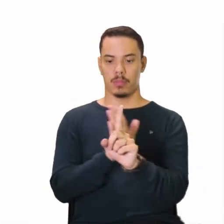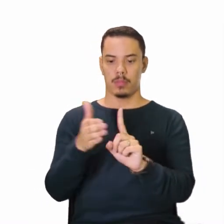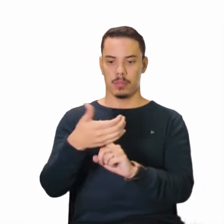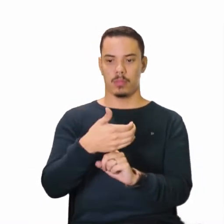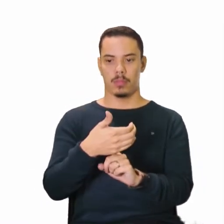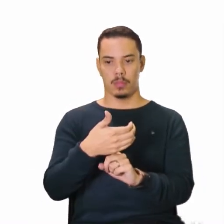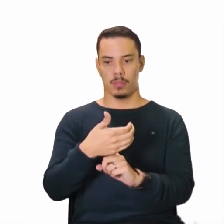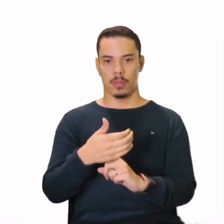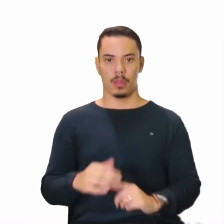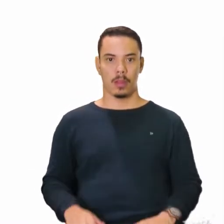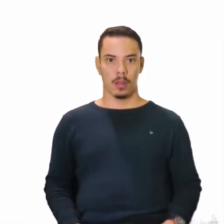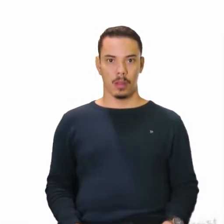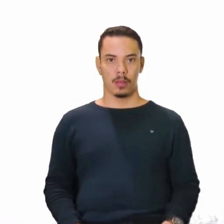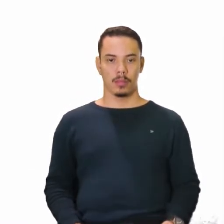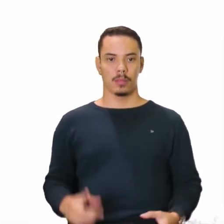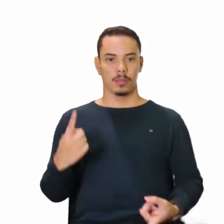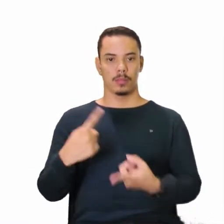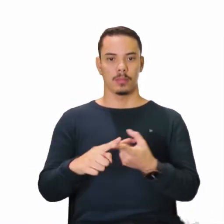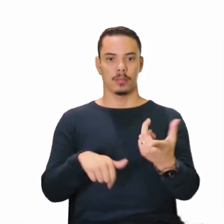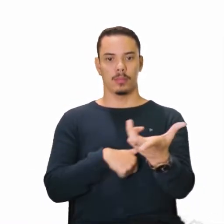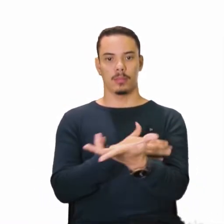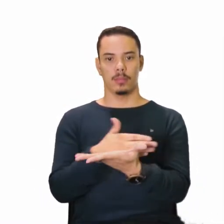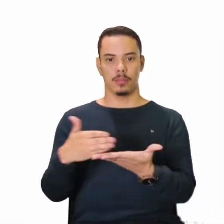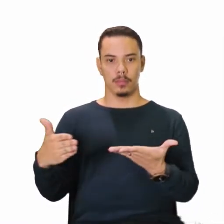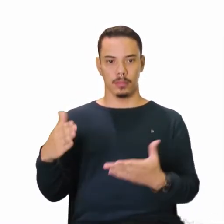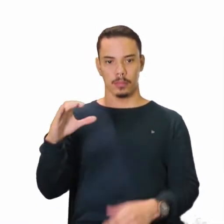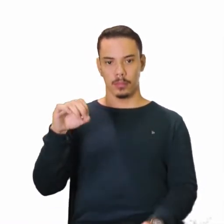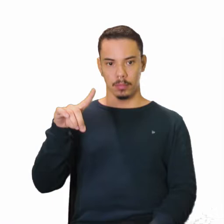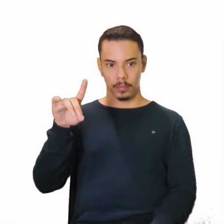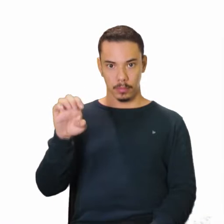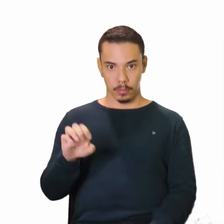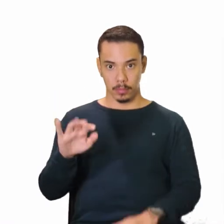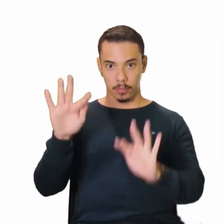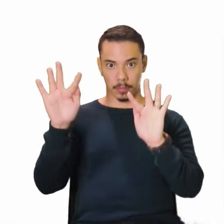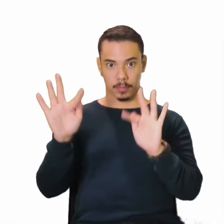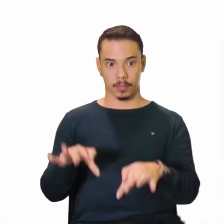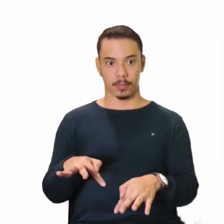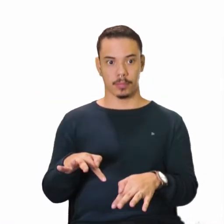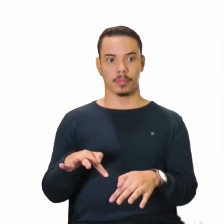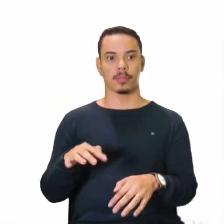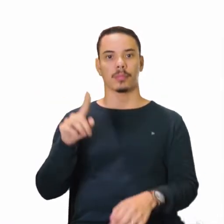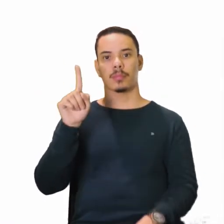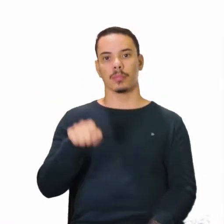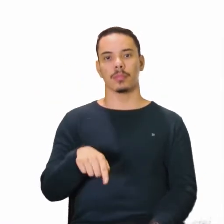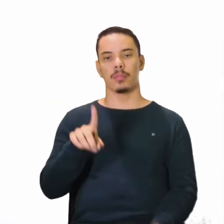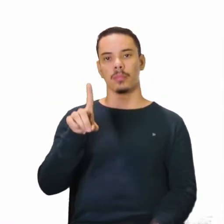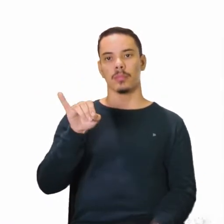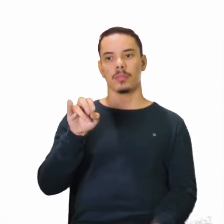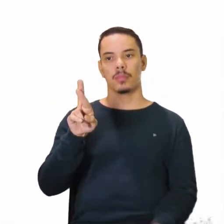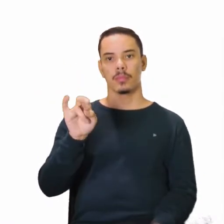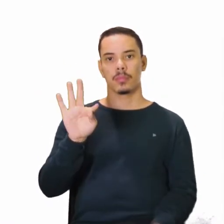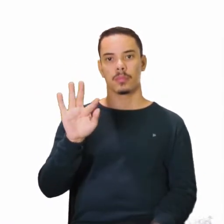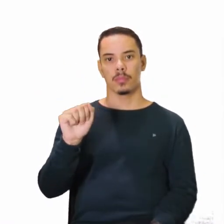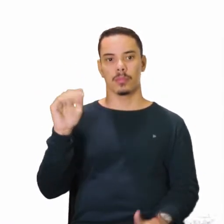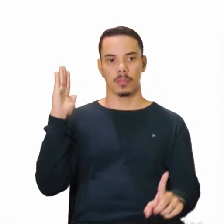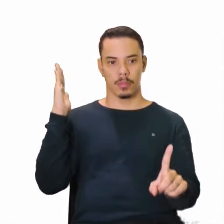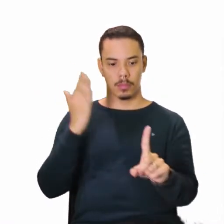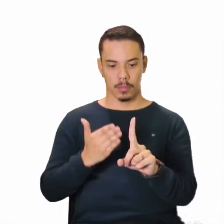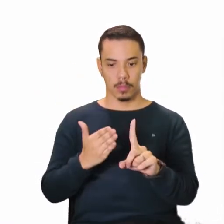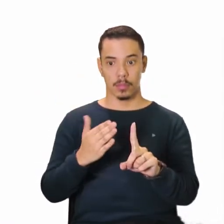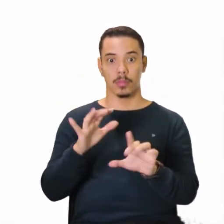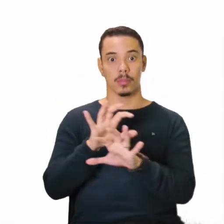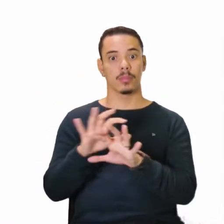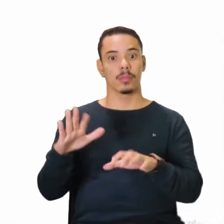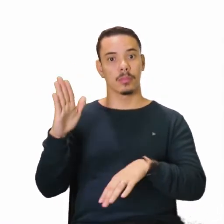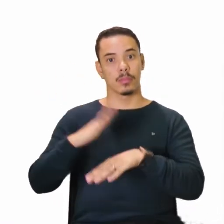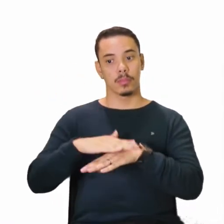indireta. Quando ela começa com onde e termina com a interrogação, ela é direta. E assim,